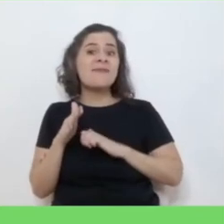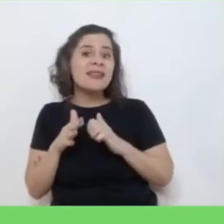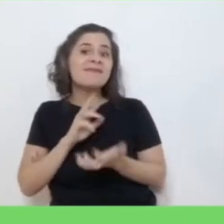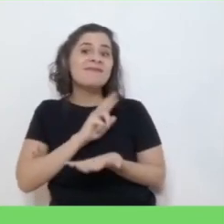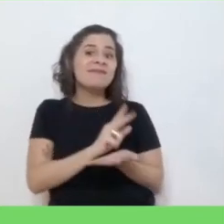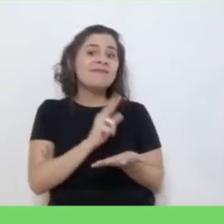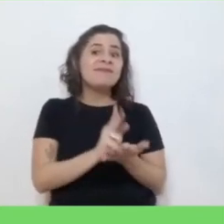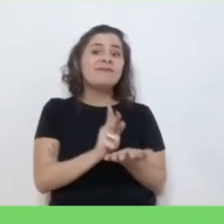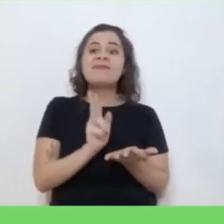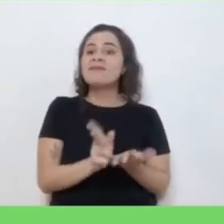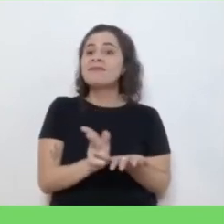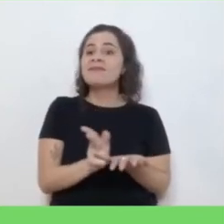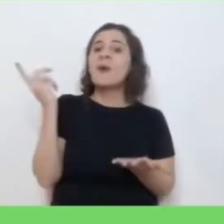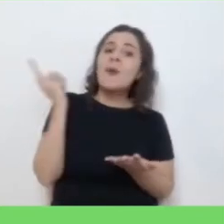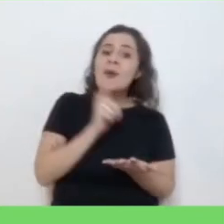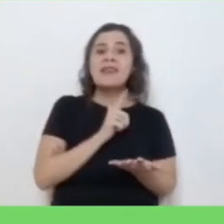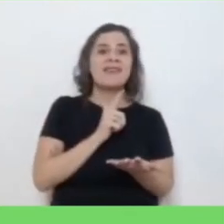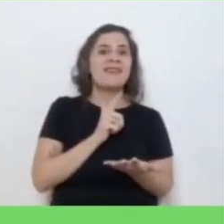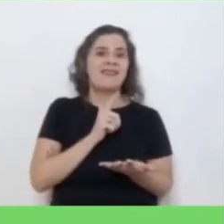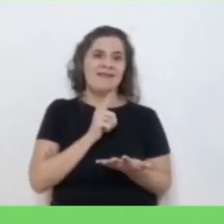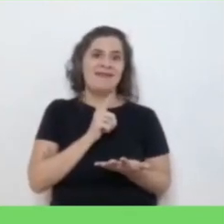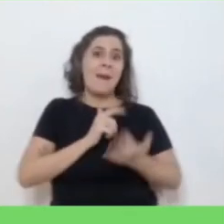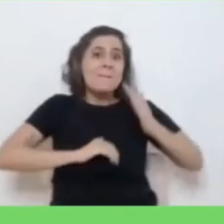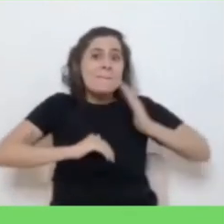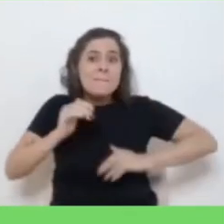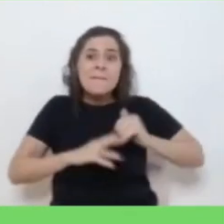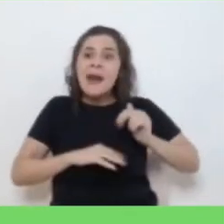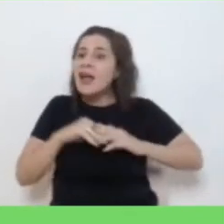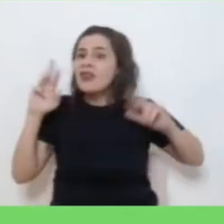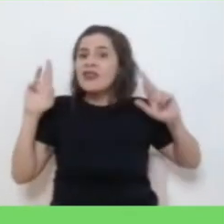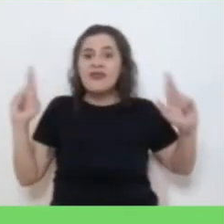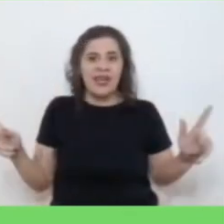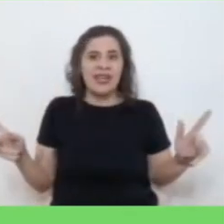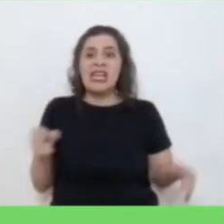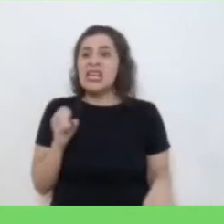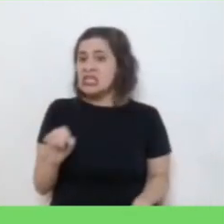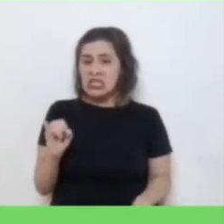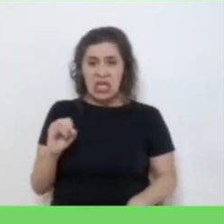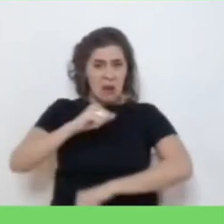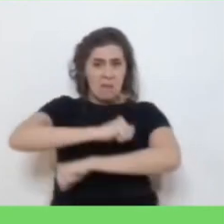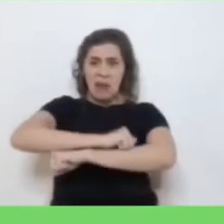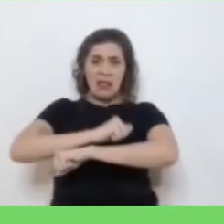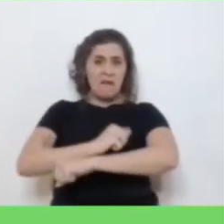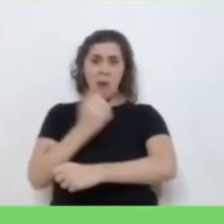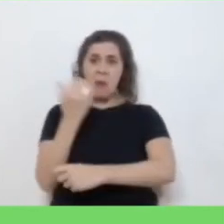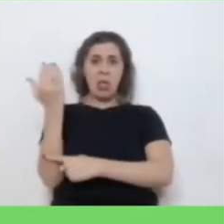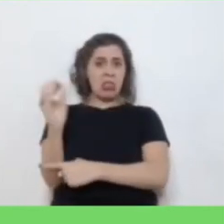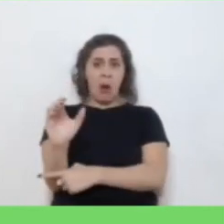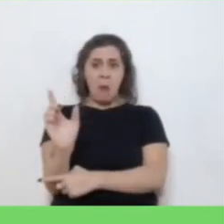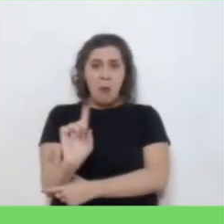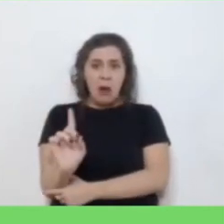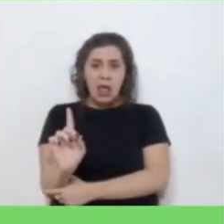fazendo diferente. Só que se as próprias plataformas não Exato. publicam, não dão visibilidade para isso,